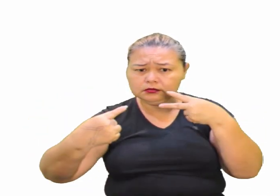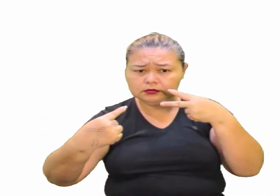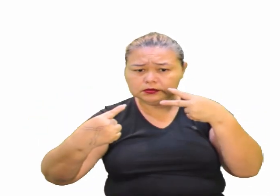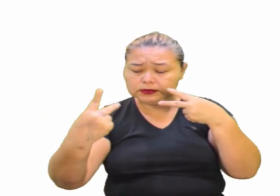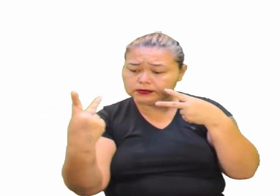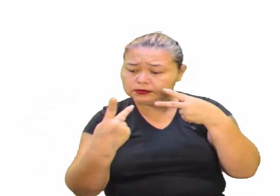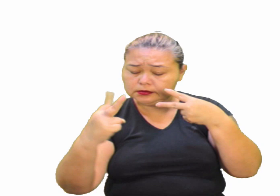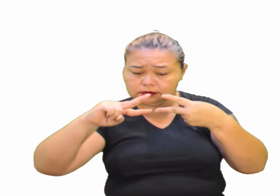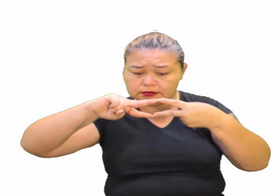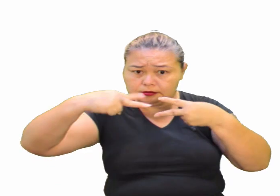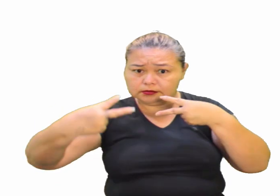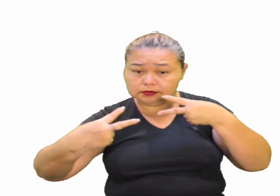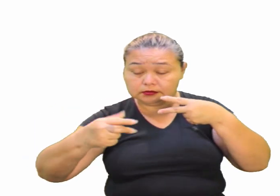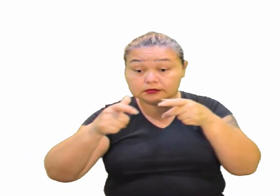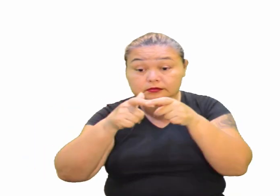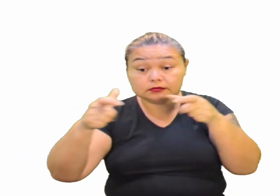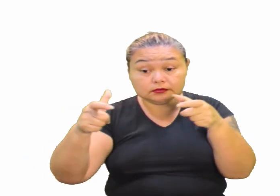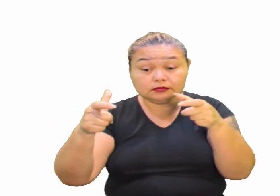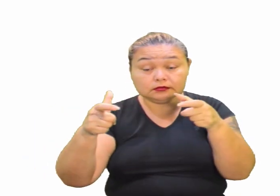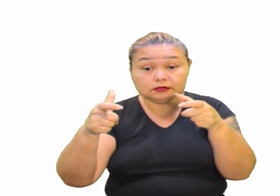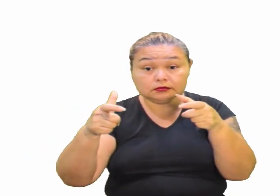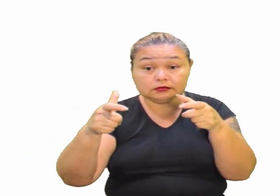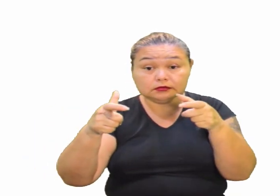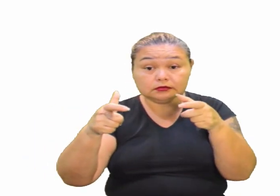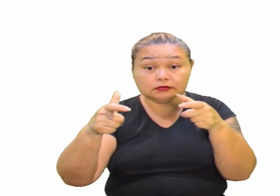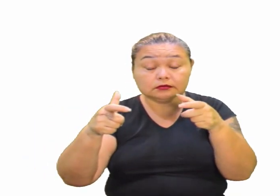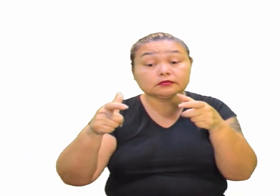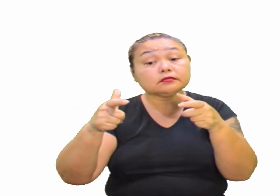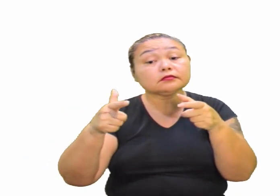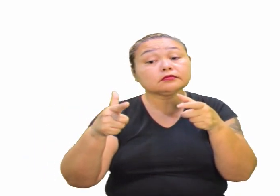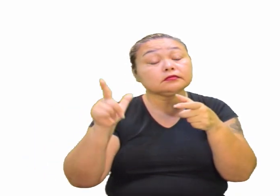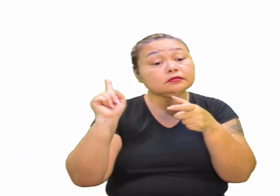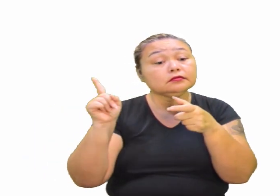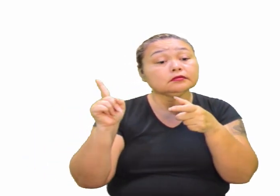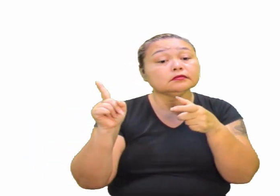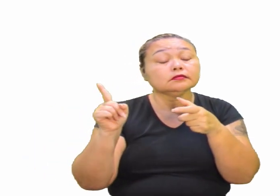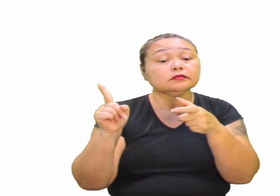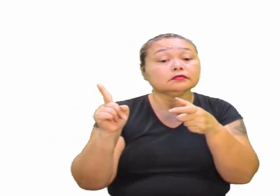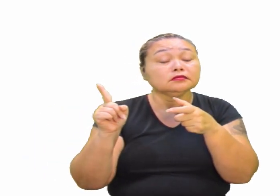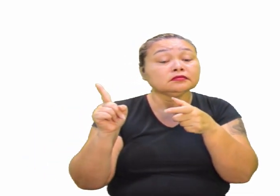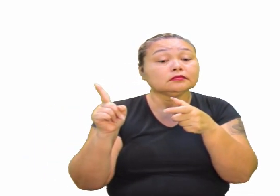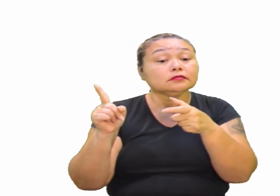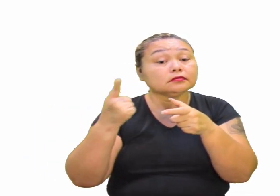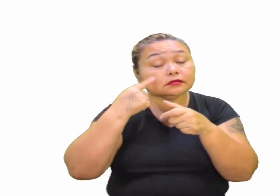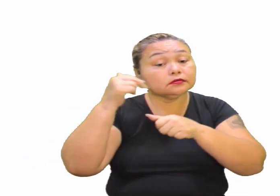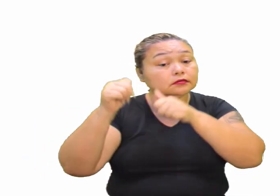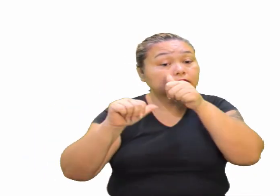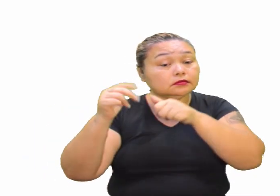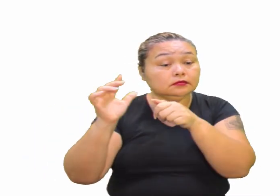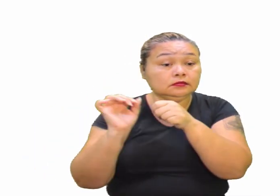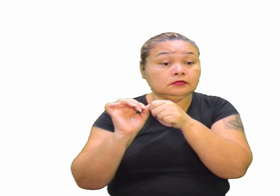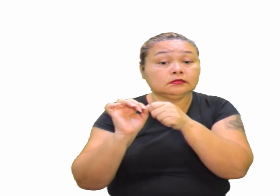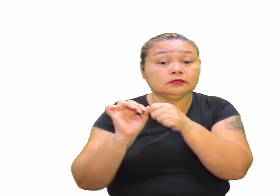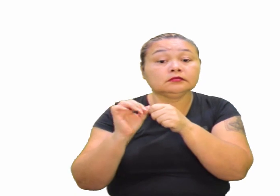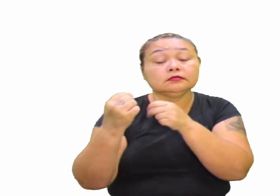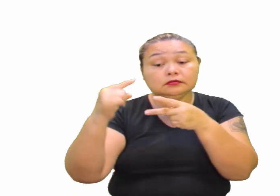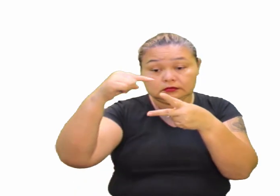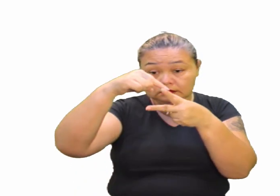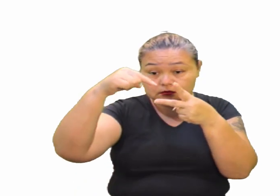par dominante, galera. Olha aí, ó. Vamos analisar. Um